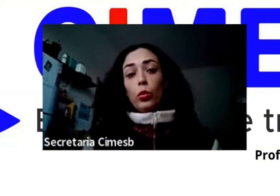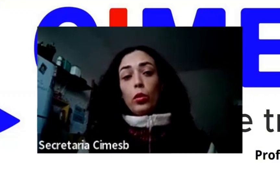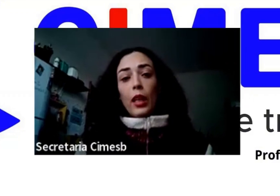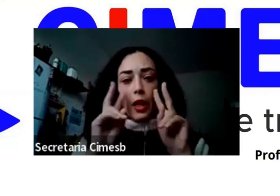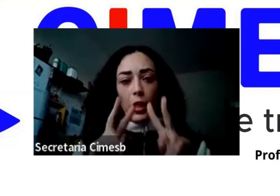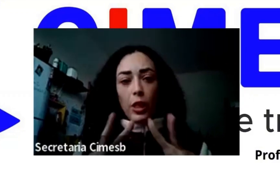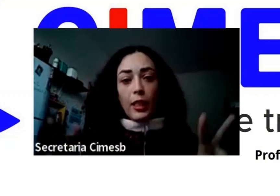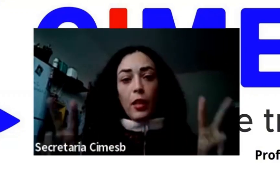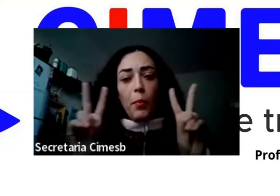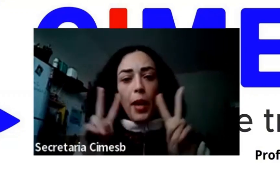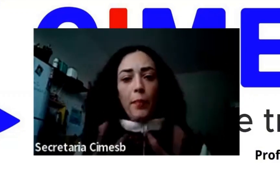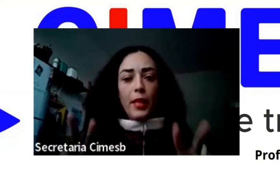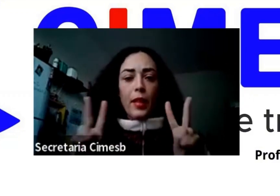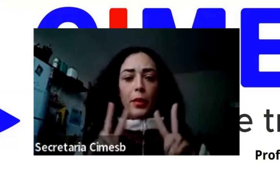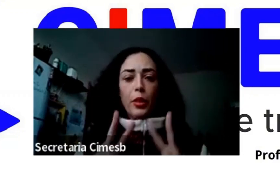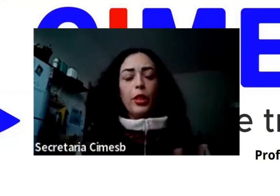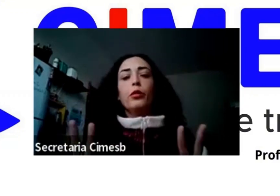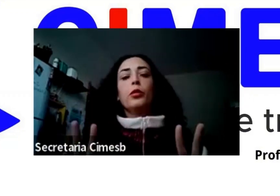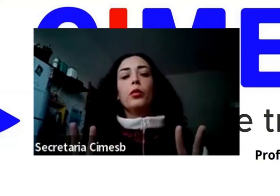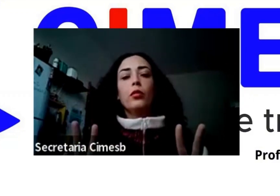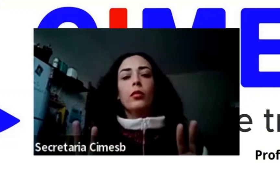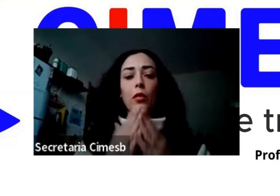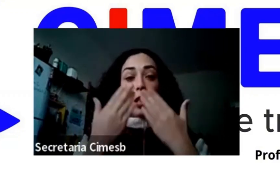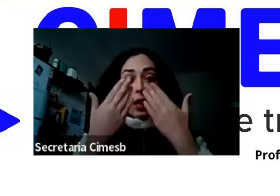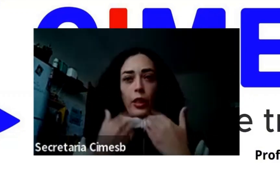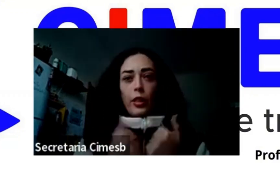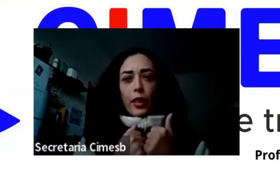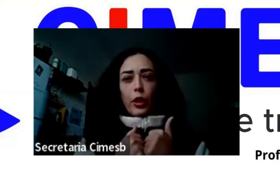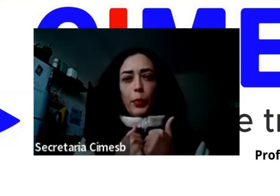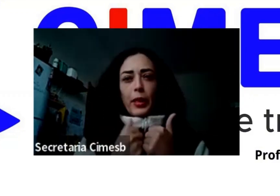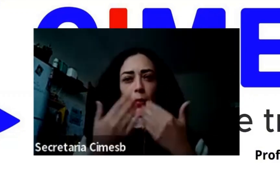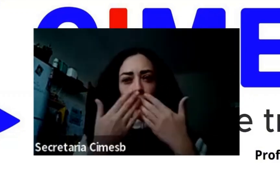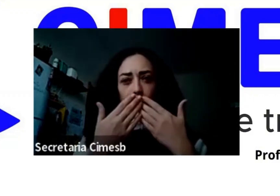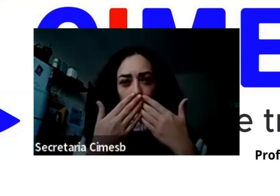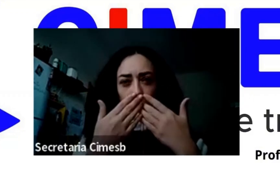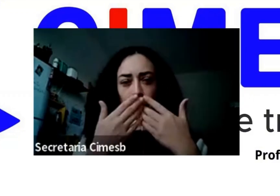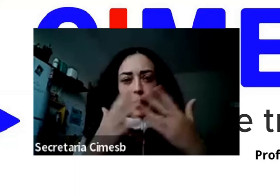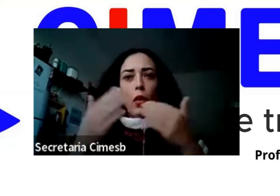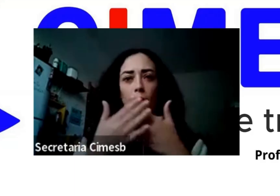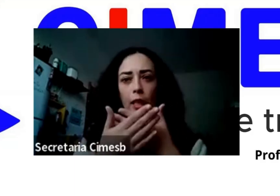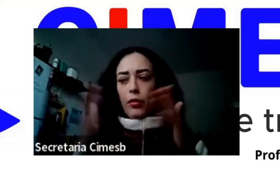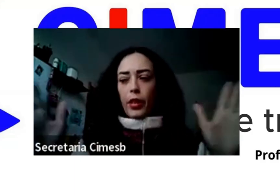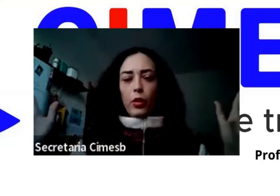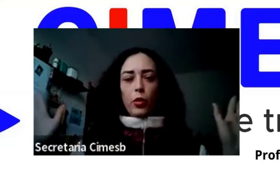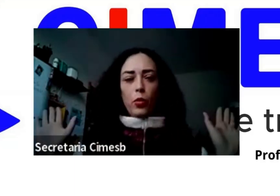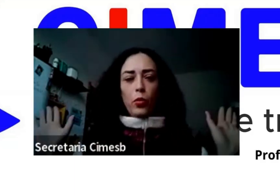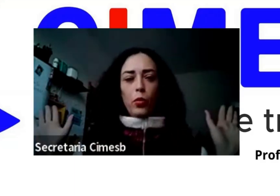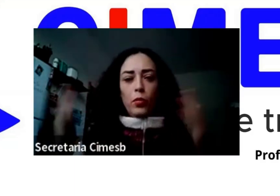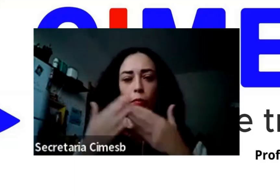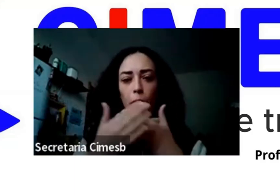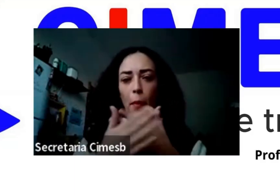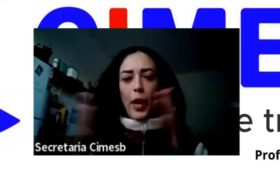Os surdos, geralmente, eles são bem perceptivos. Então, se a gente perceber aqui, ó, eu olho aqui, eu